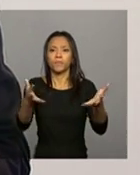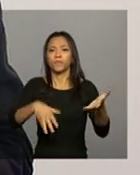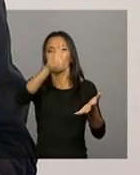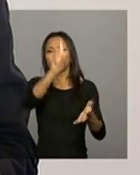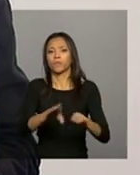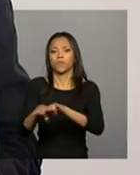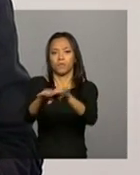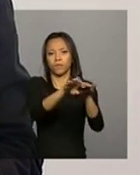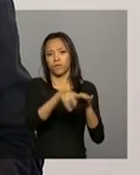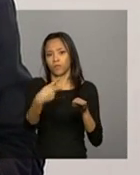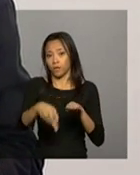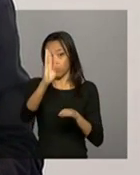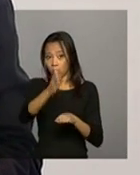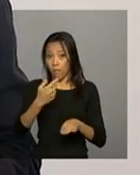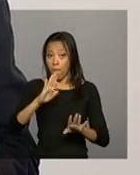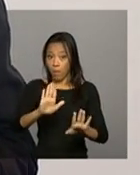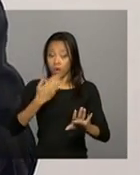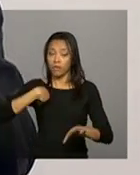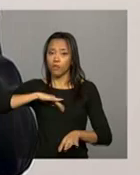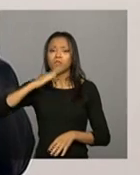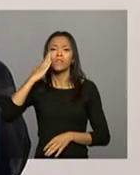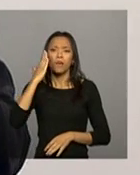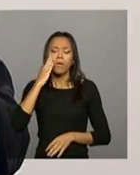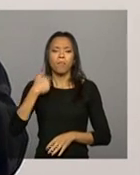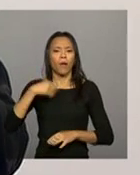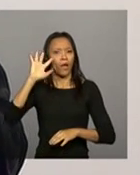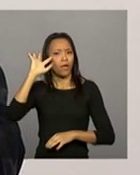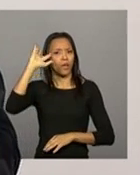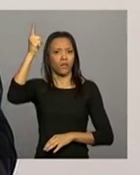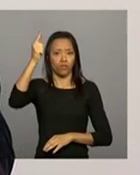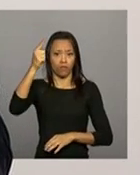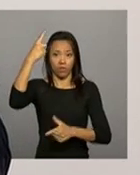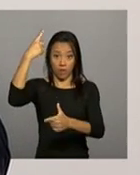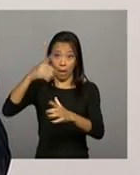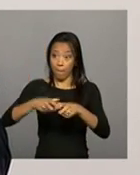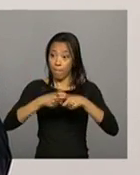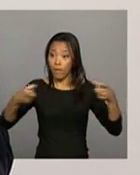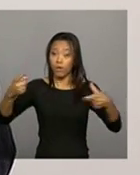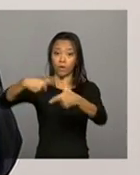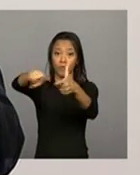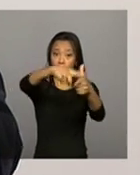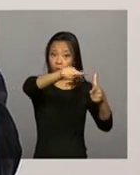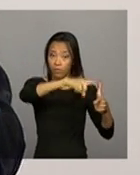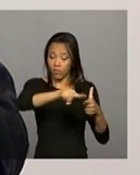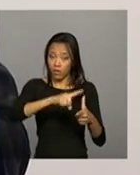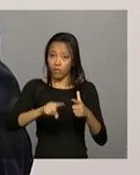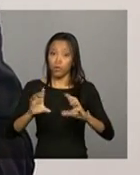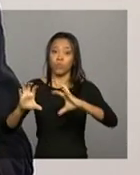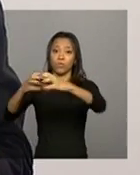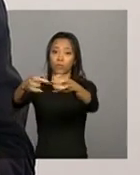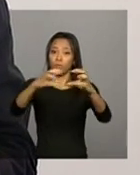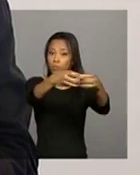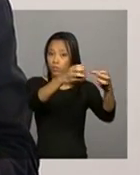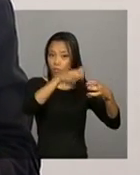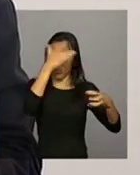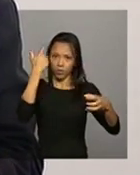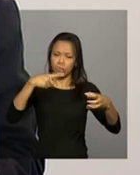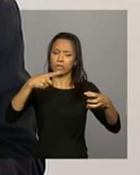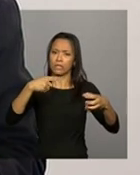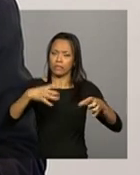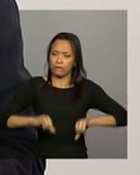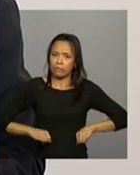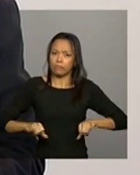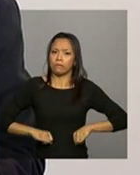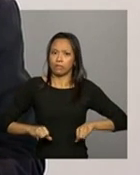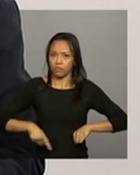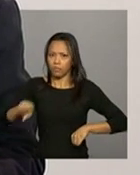democracia do nosso país. Mas nós sabemos que para resolver grande parte dos problemas que as populações e as pessoas